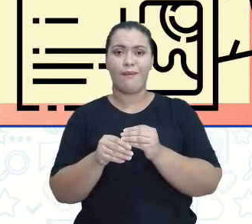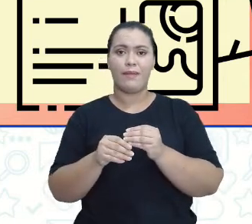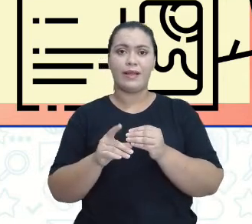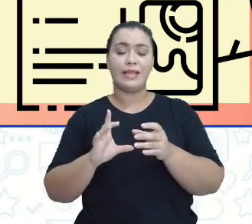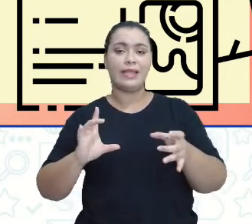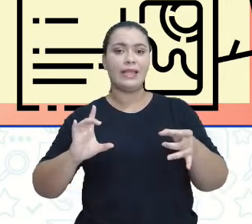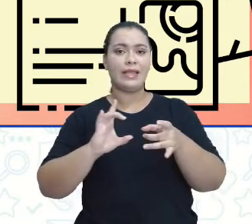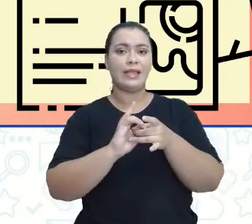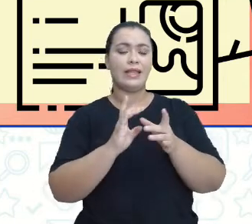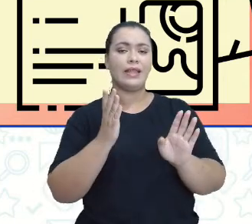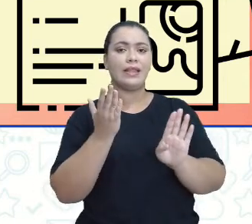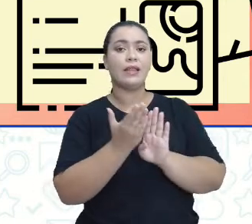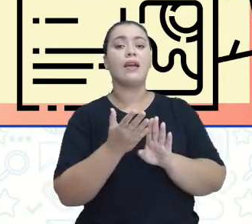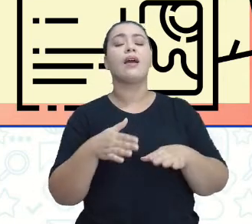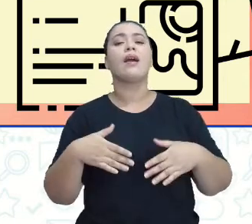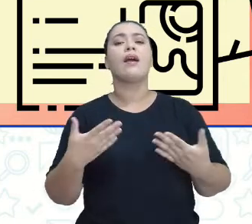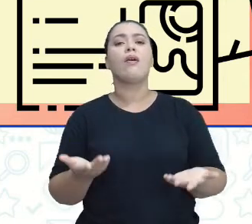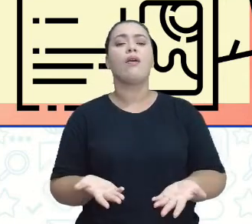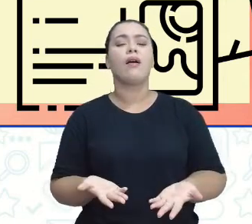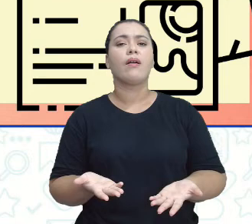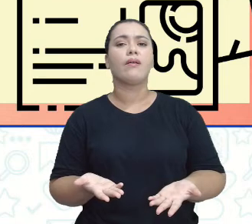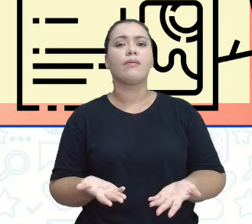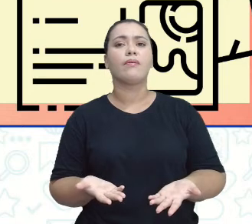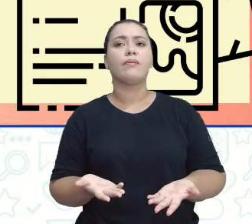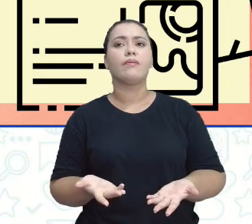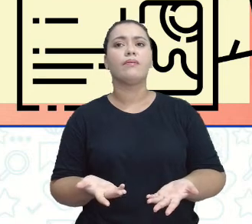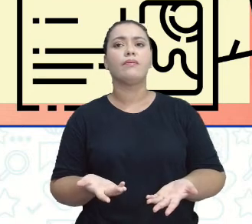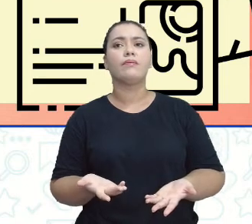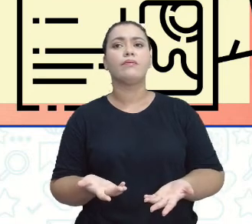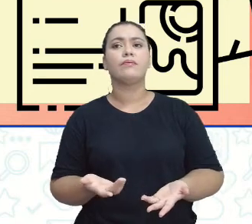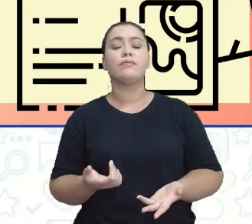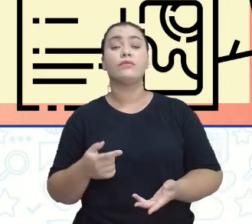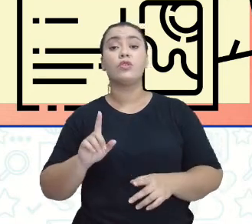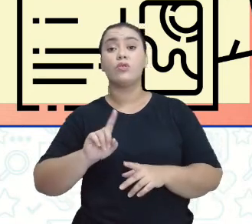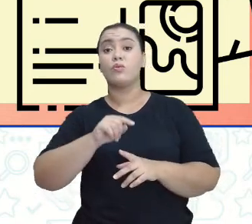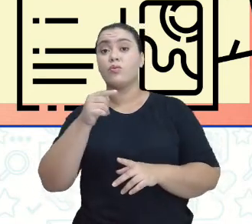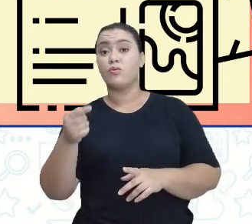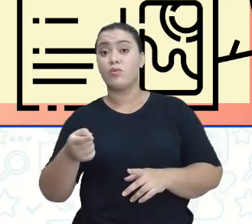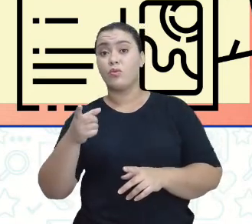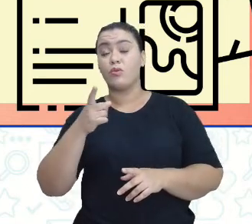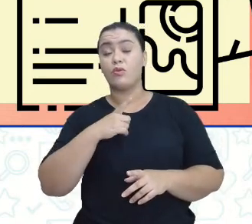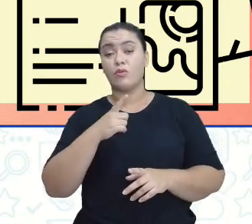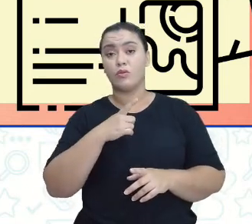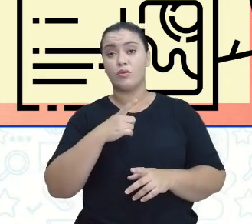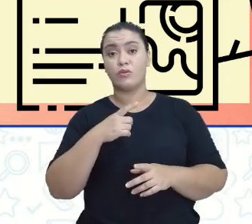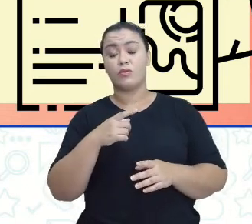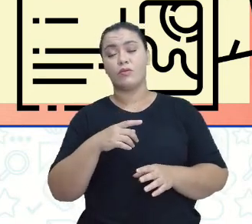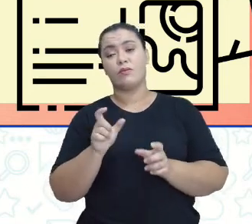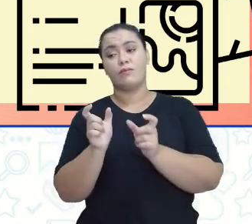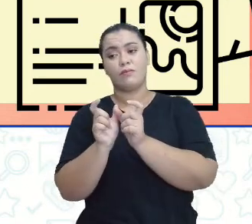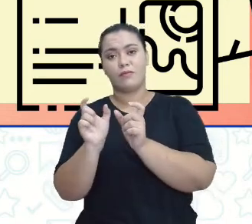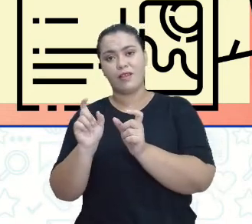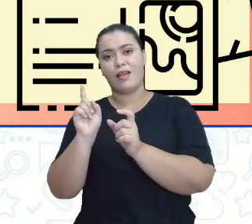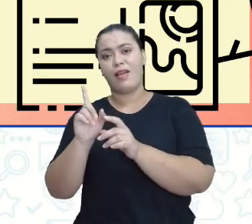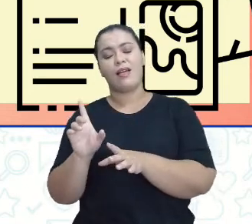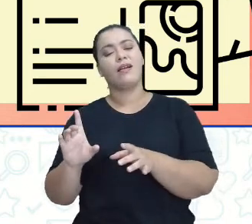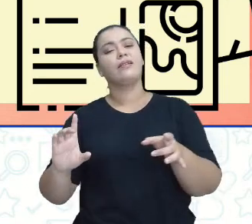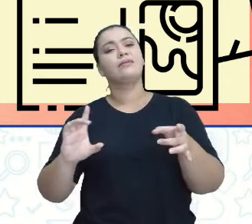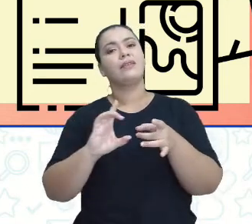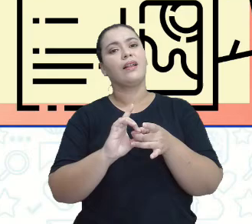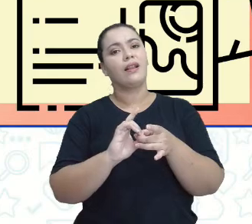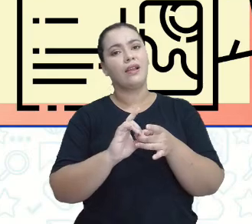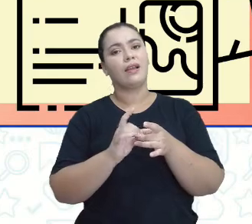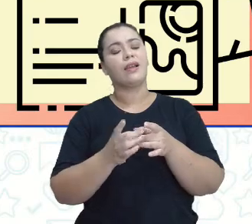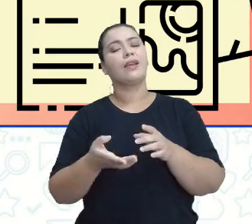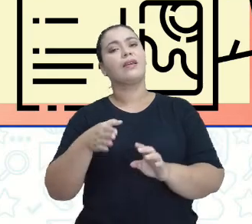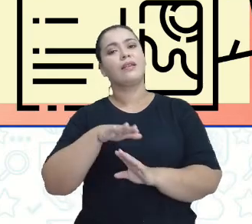diretamente. Qual deles se liga diretamente? E o outro se liga indiretamente. Aí eu vou pedir